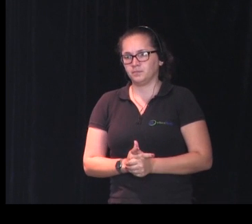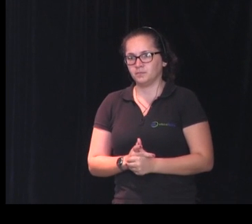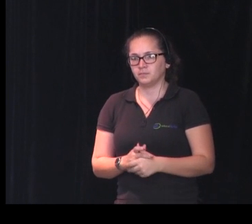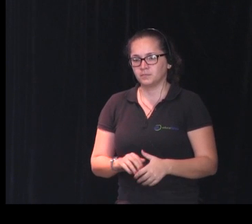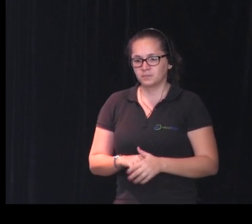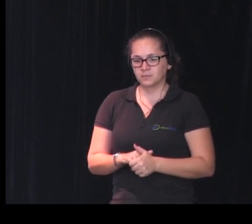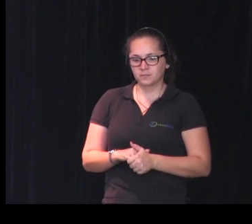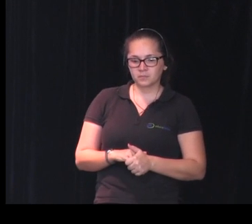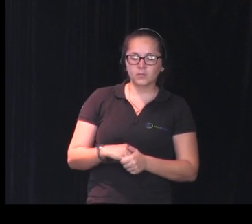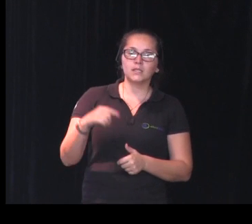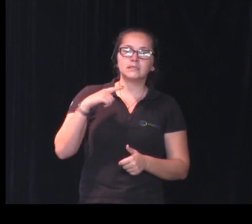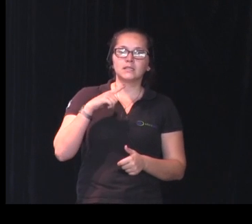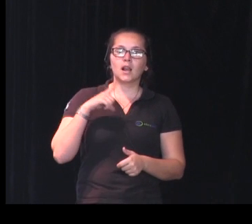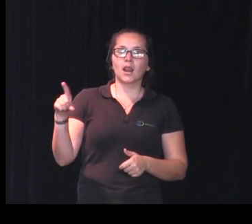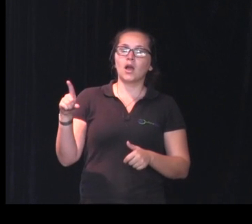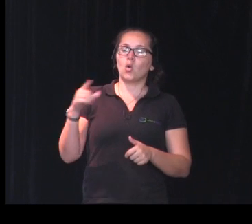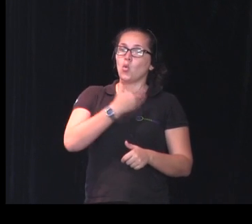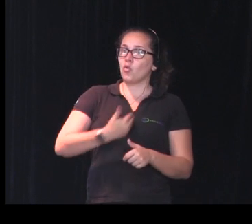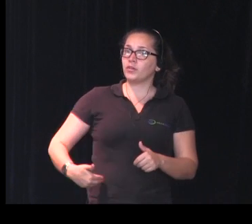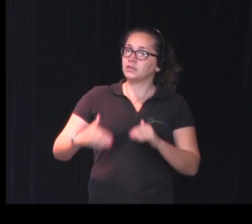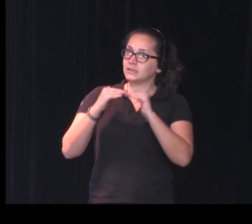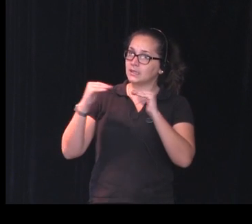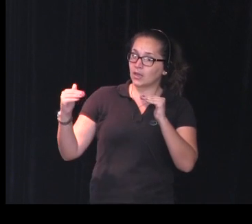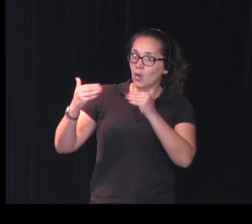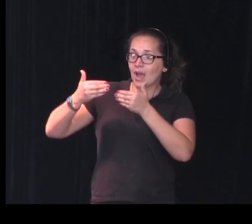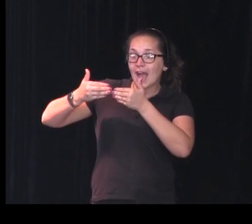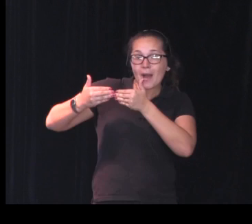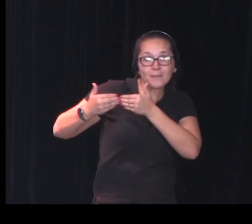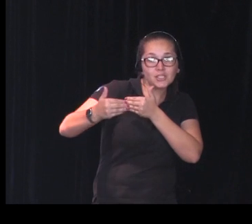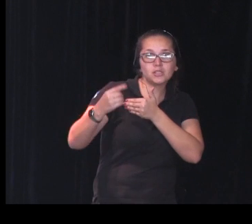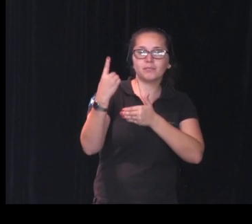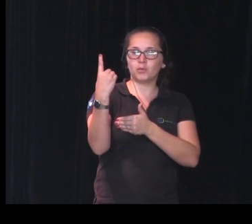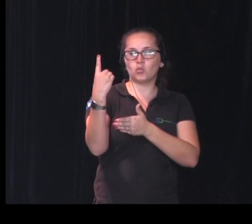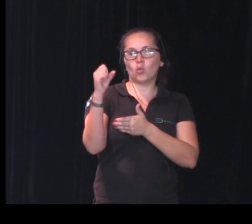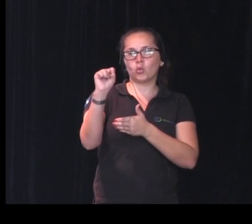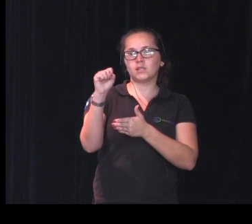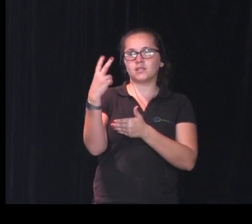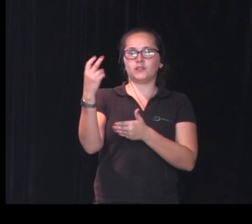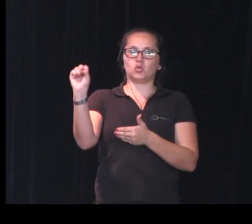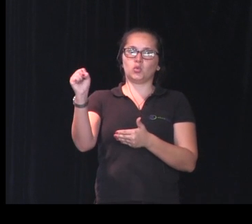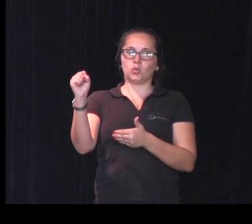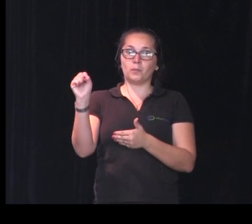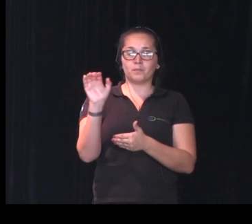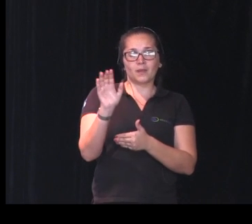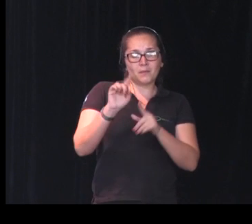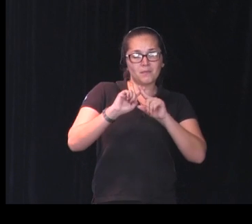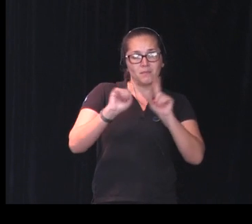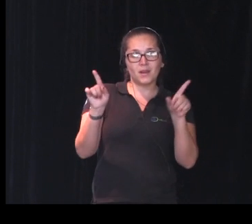XIX. Chile é uma exceção, tem um governo estável a partir de 1828.